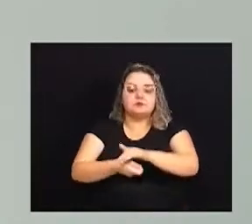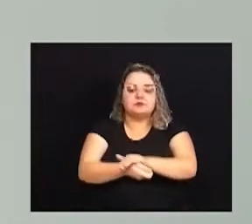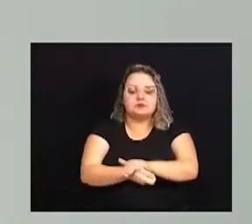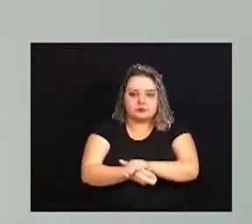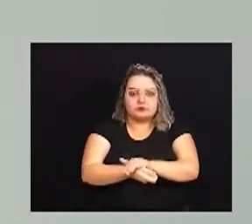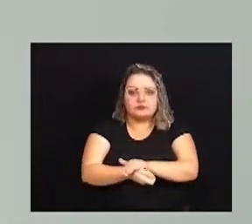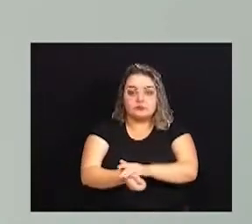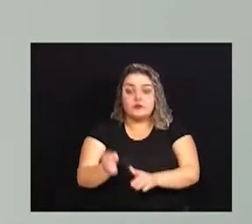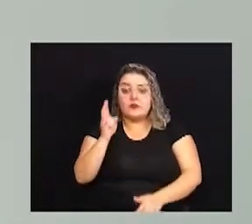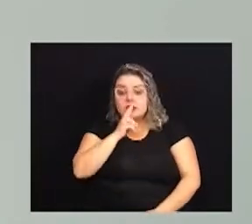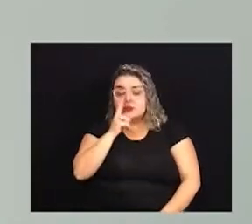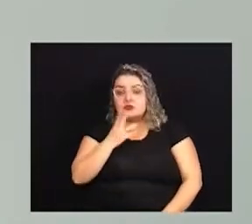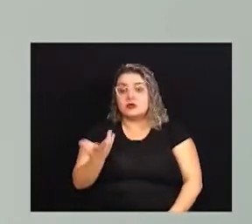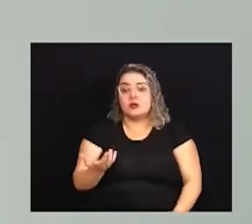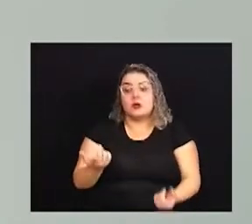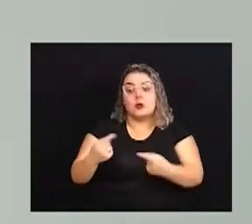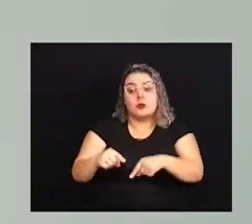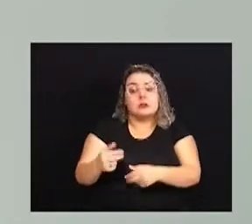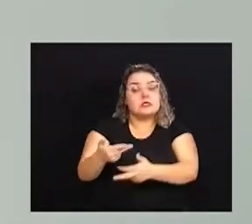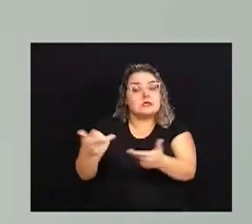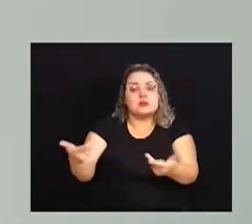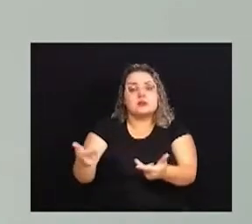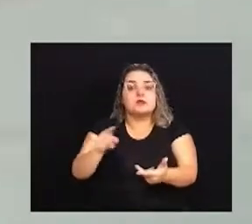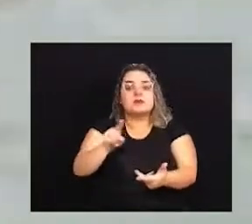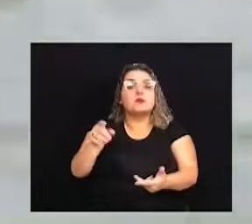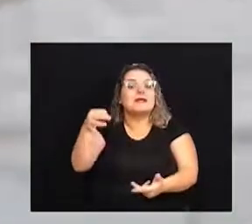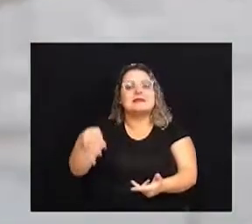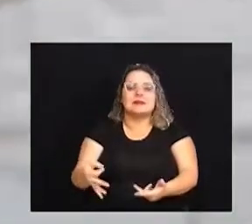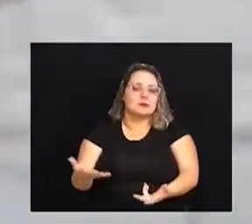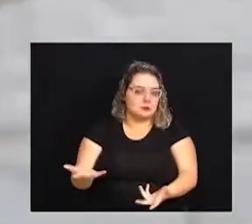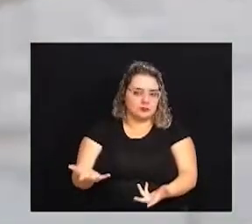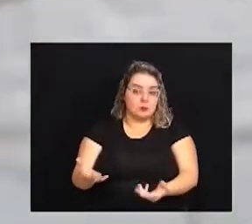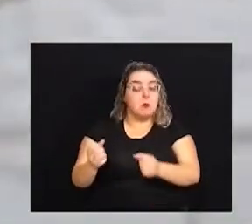é uma proteção contra esses eventos que são incertos.